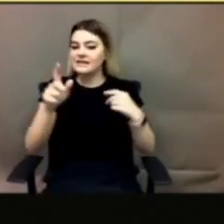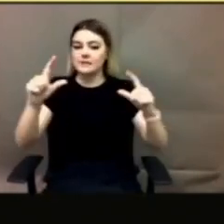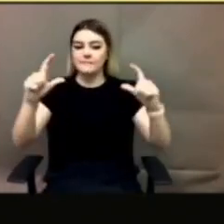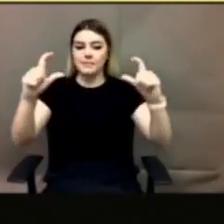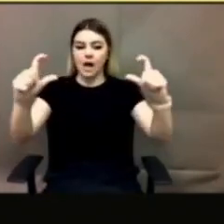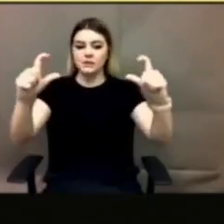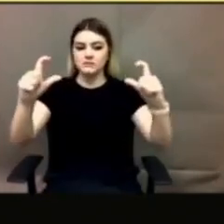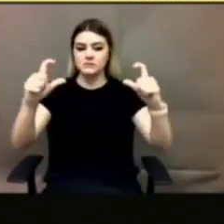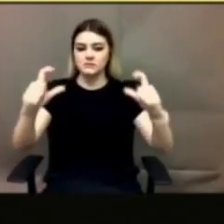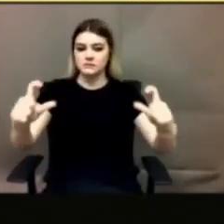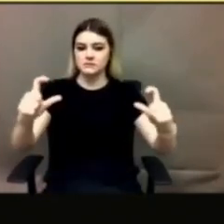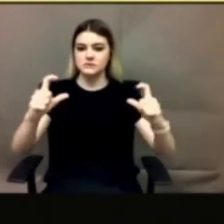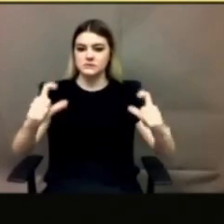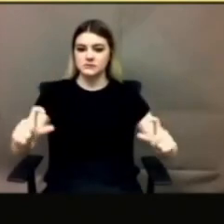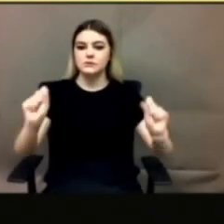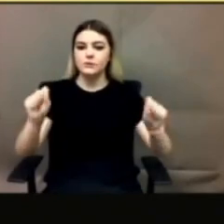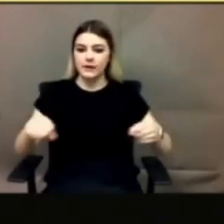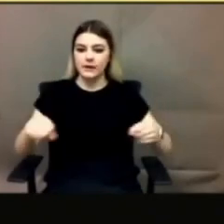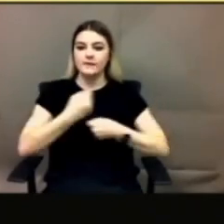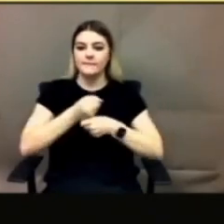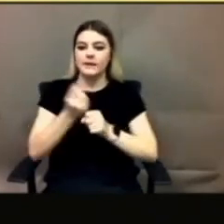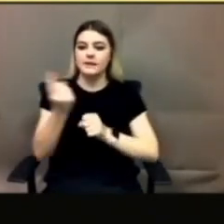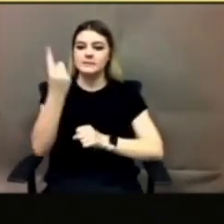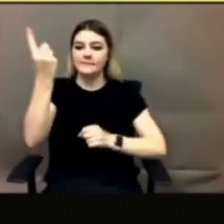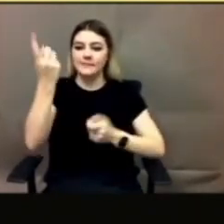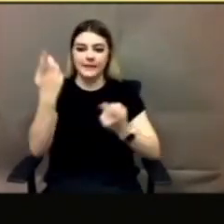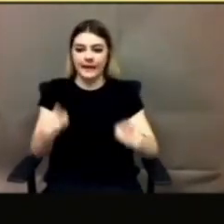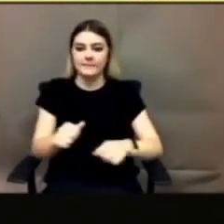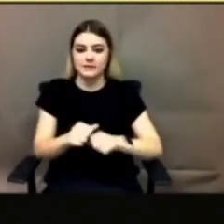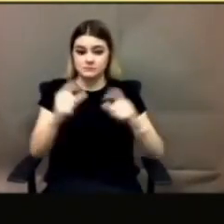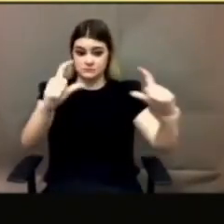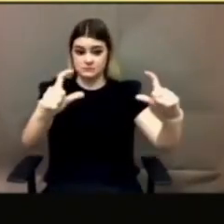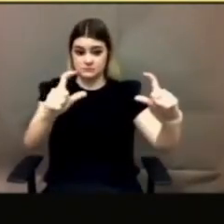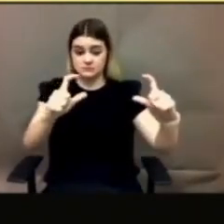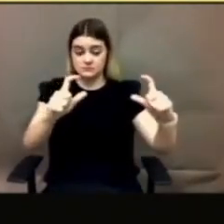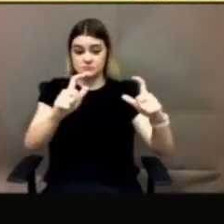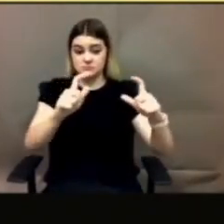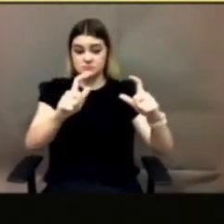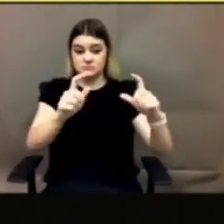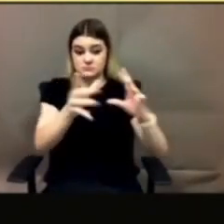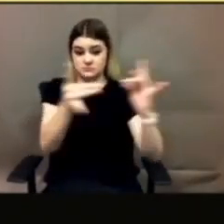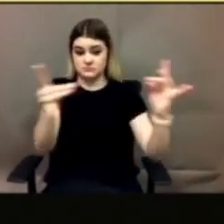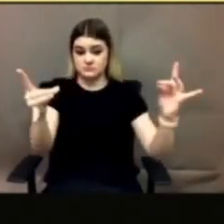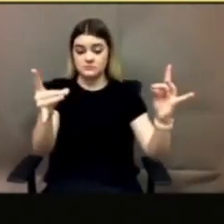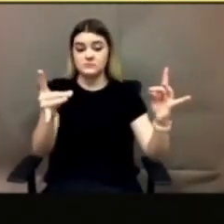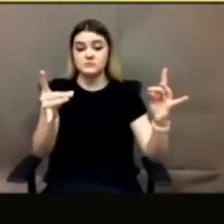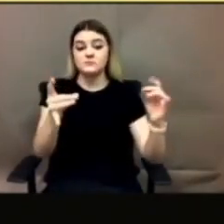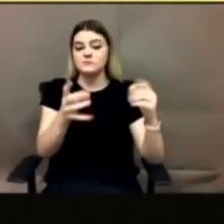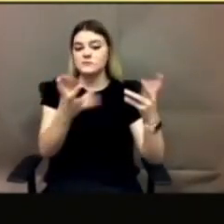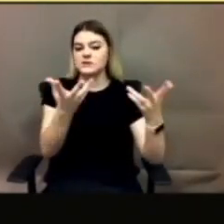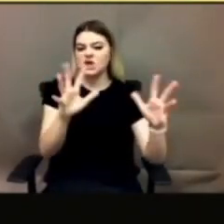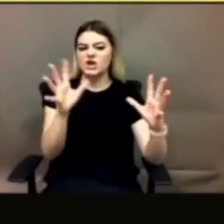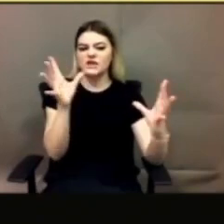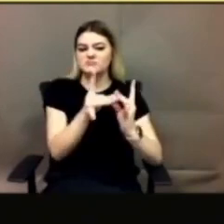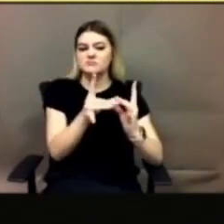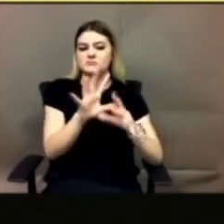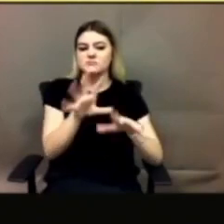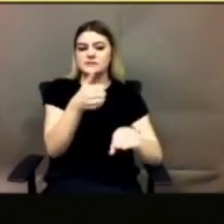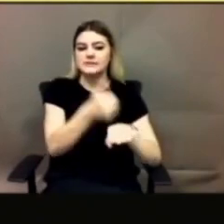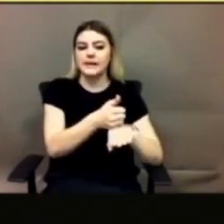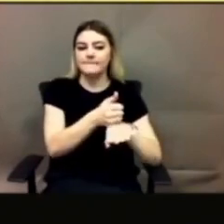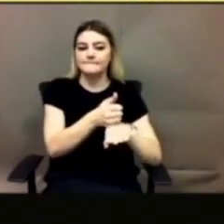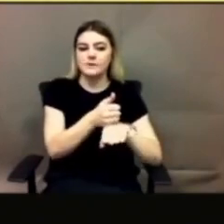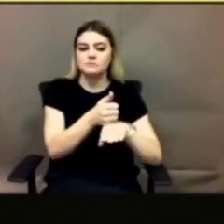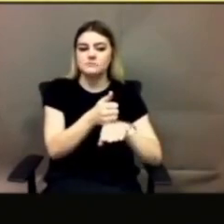Você pode, para que algo aconteça, por exemplo. Então vamos mudar para a seta para a esquerda, que é isso que já está